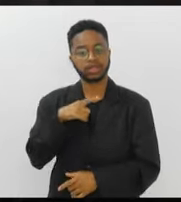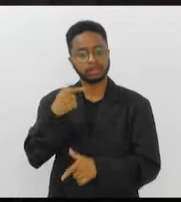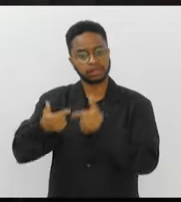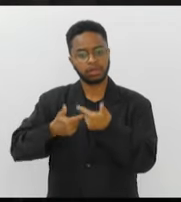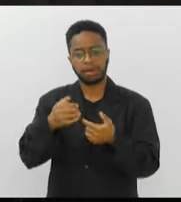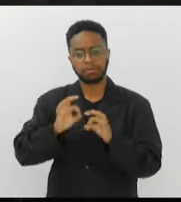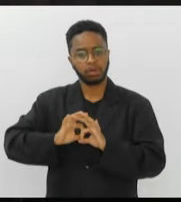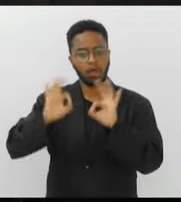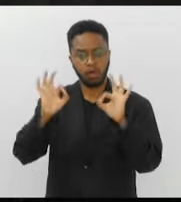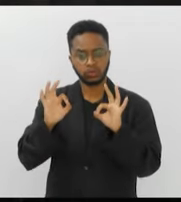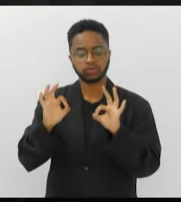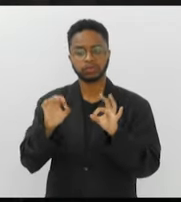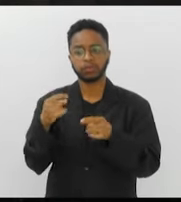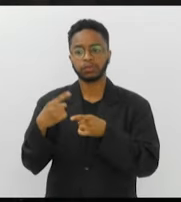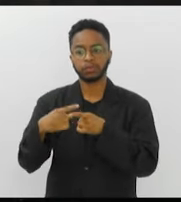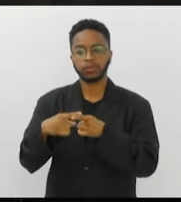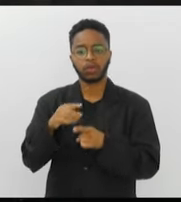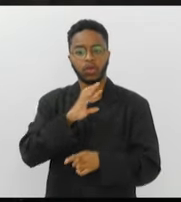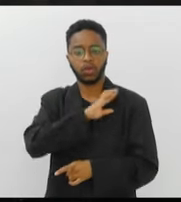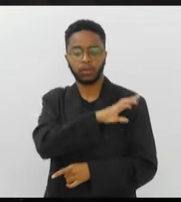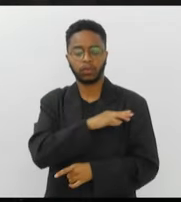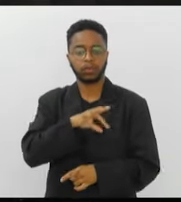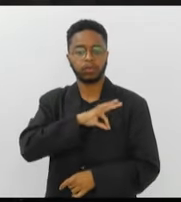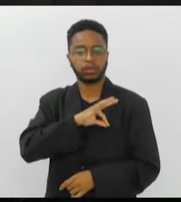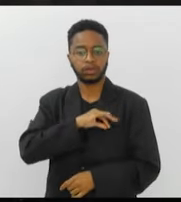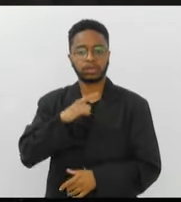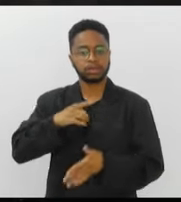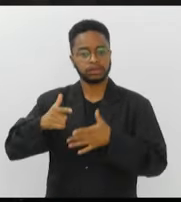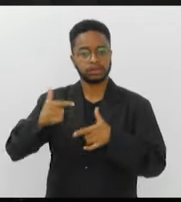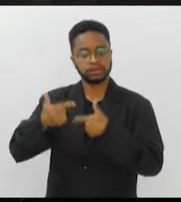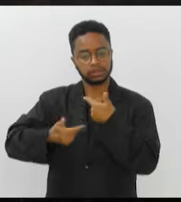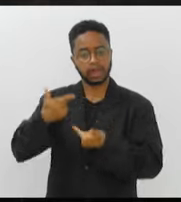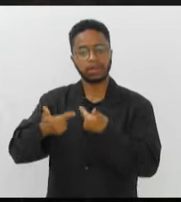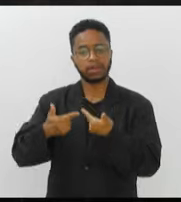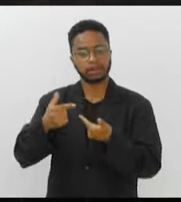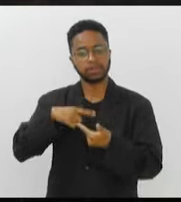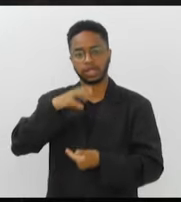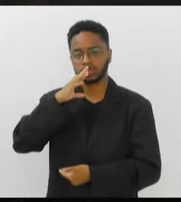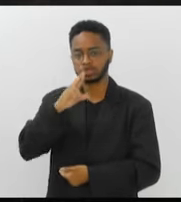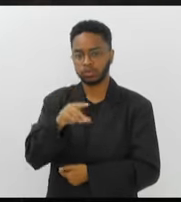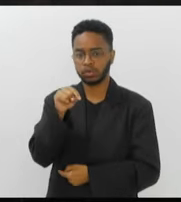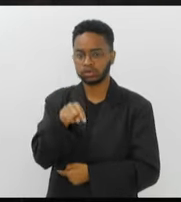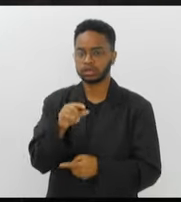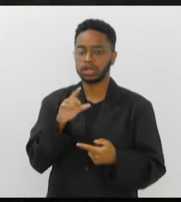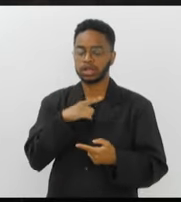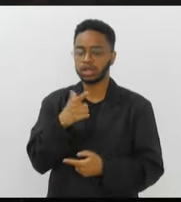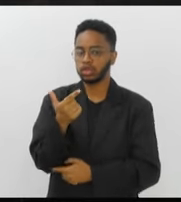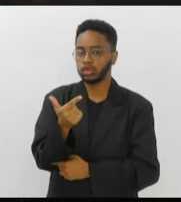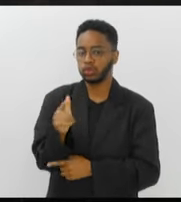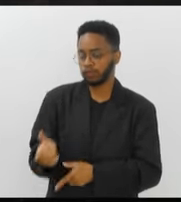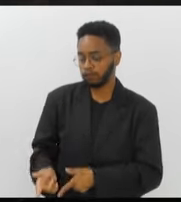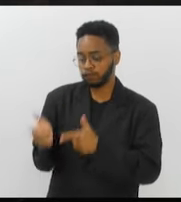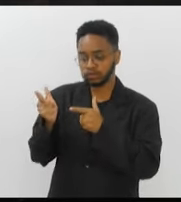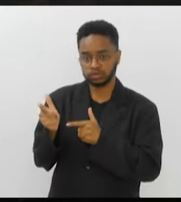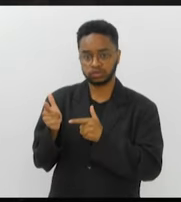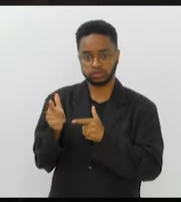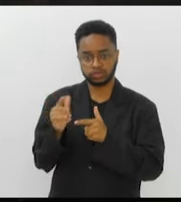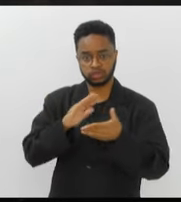trabalho. O comandante da polícia assumiu fazendo um grande trabalho. Tem resposta aqui. São 12 fuzil retirados da